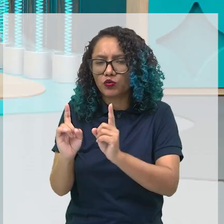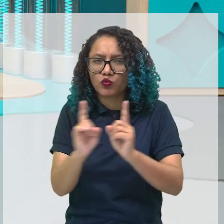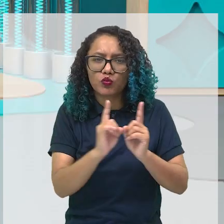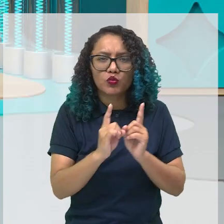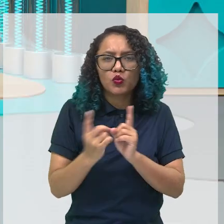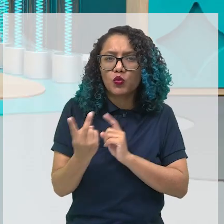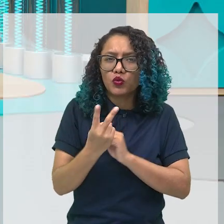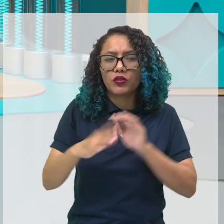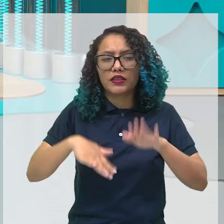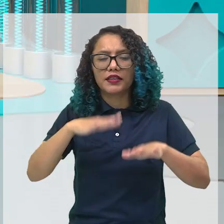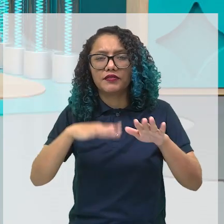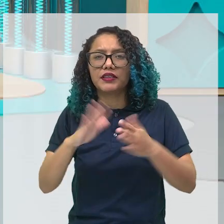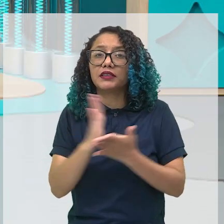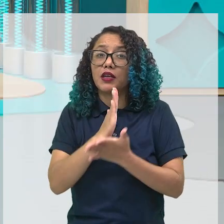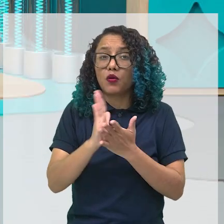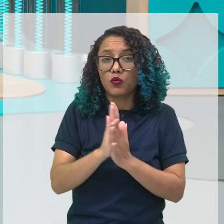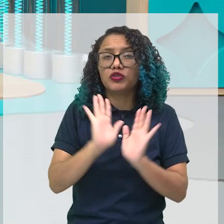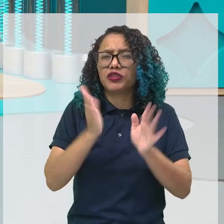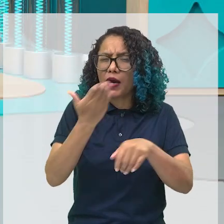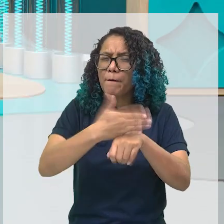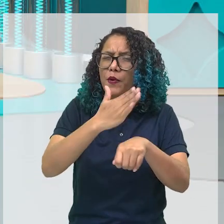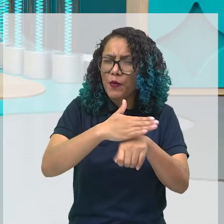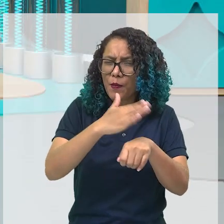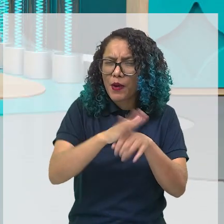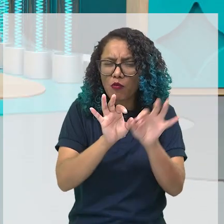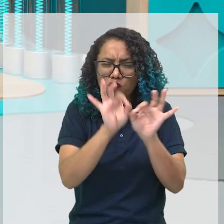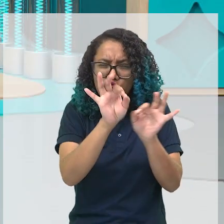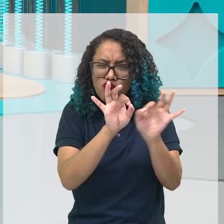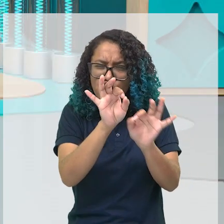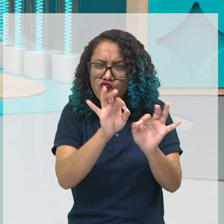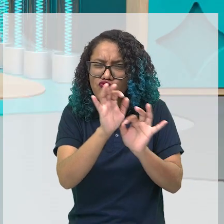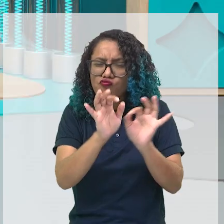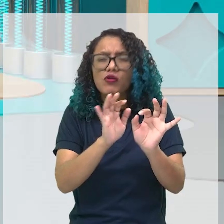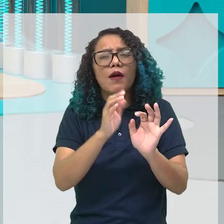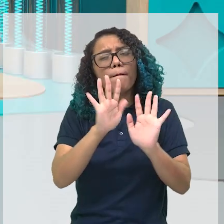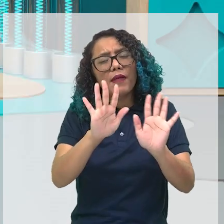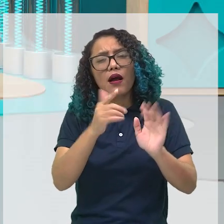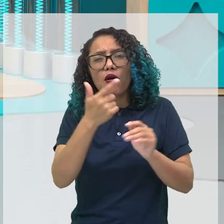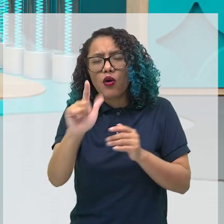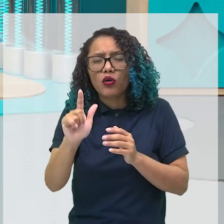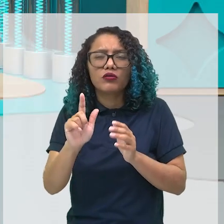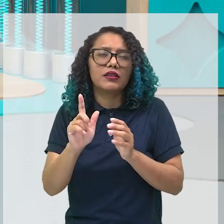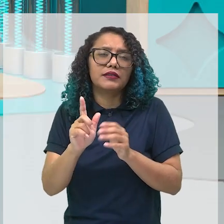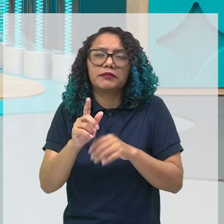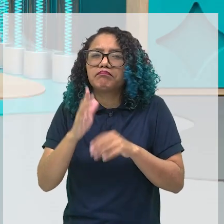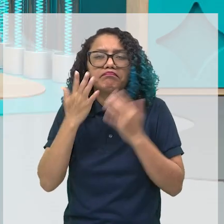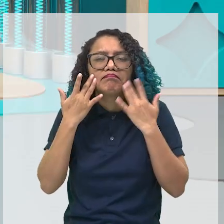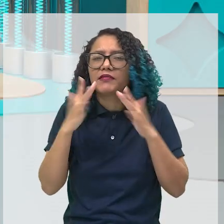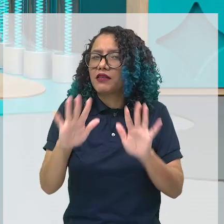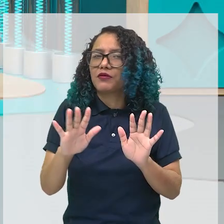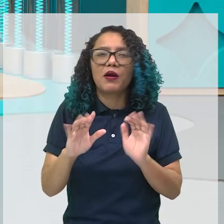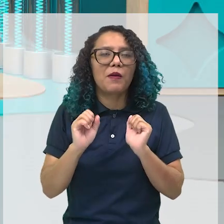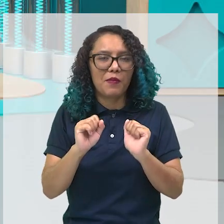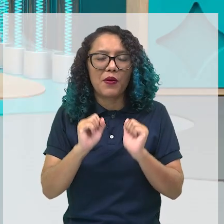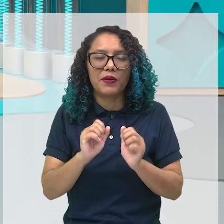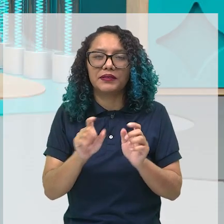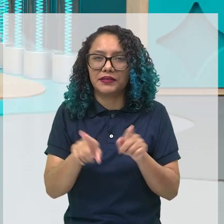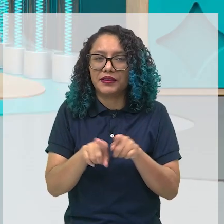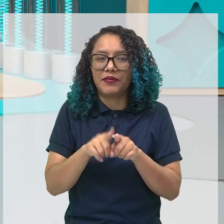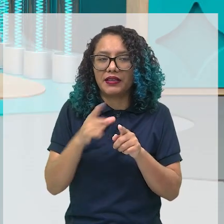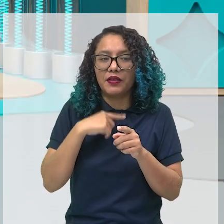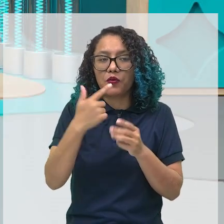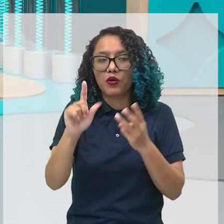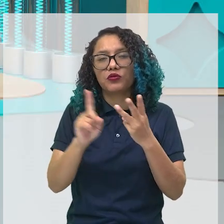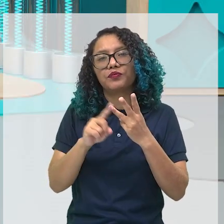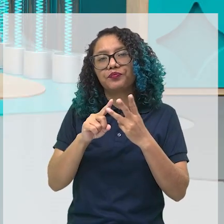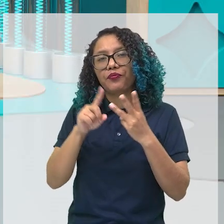né? Algumas mais ensaiadas, melhor elaboradas, outras de forma completamente espontânea. A gente vai ter também os